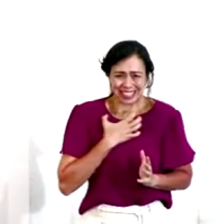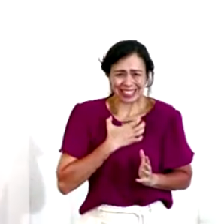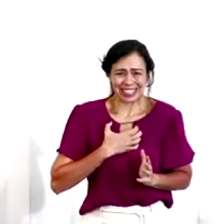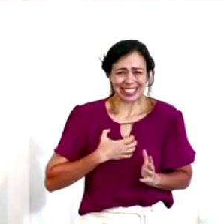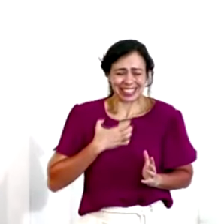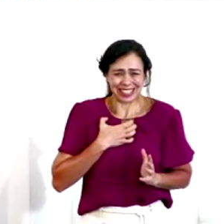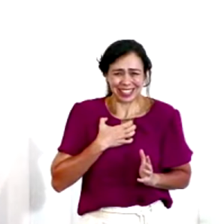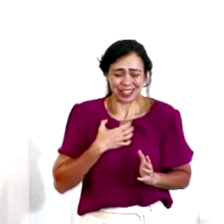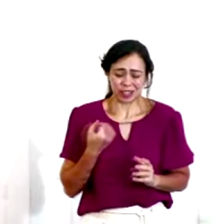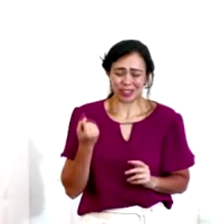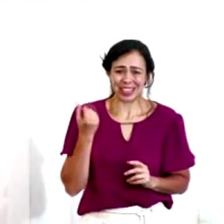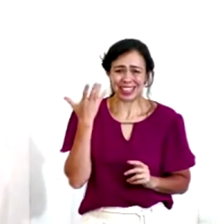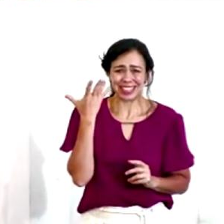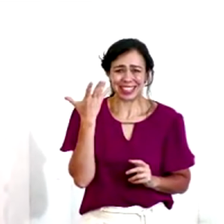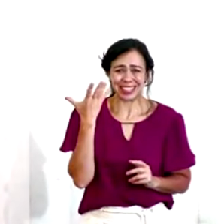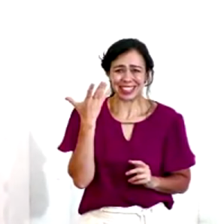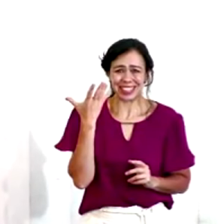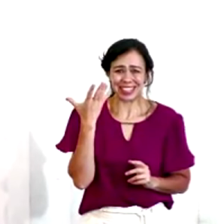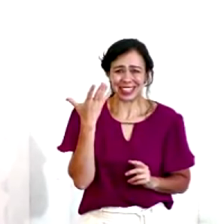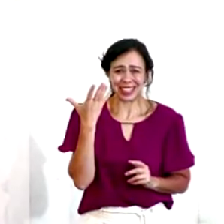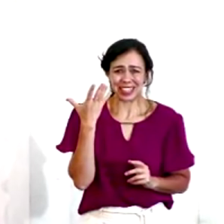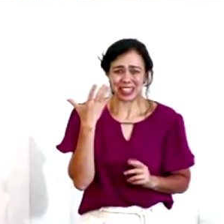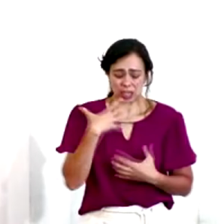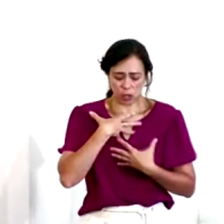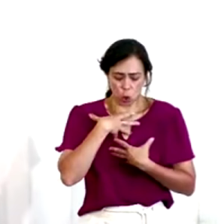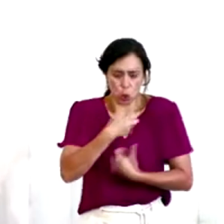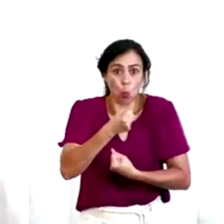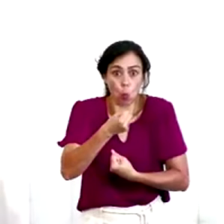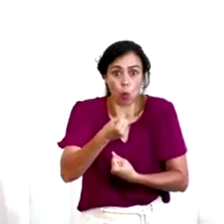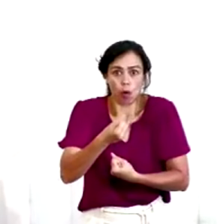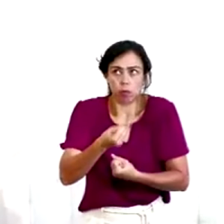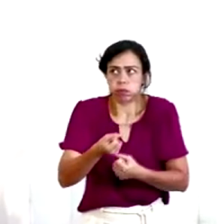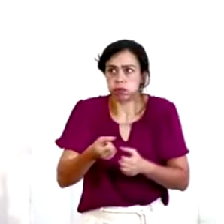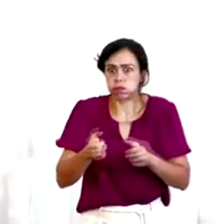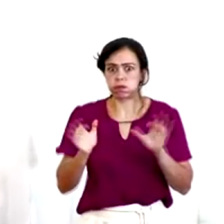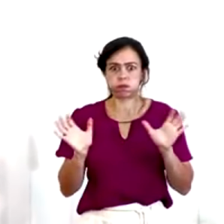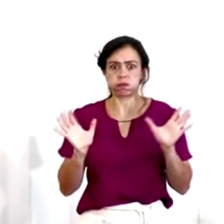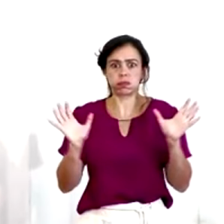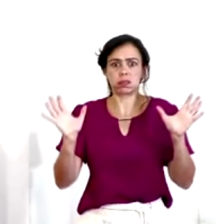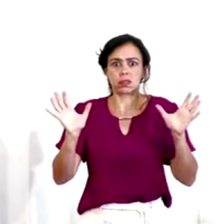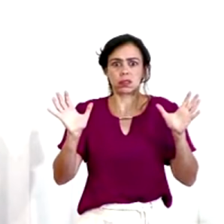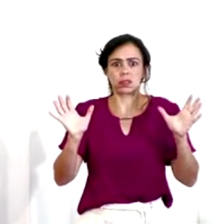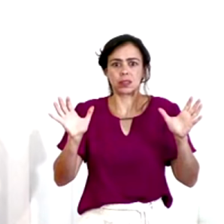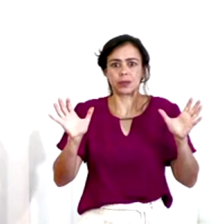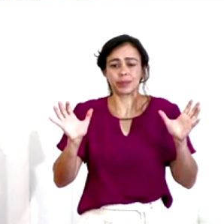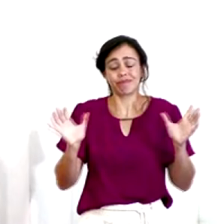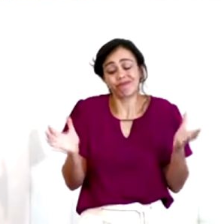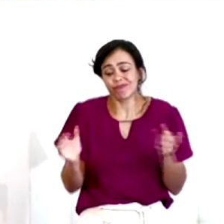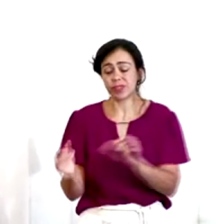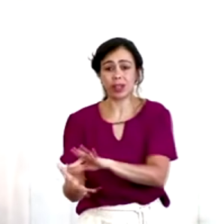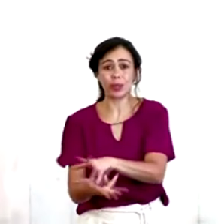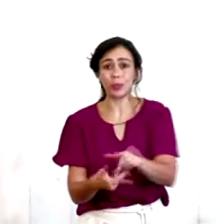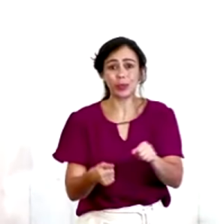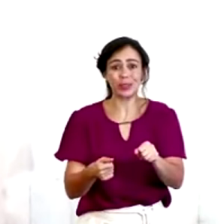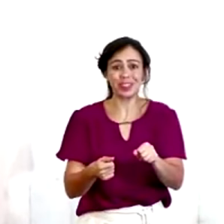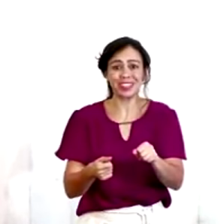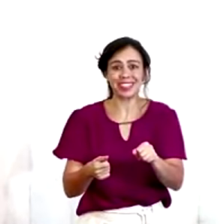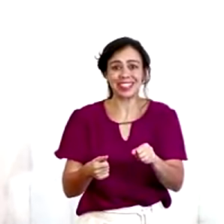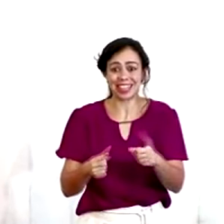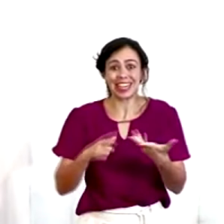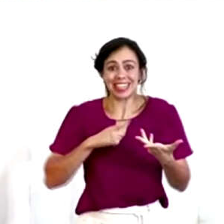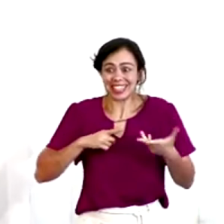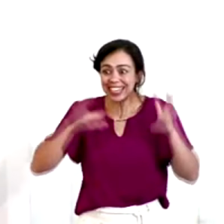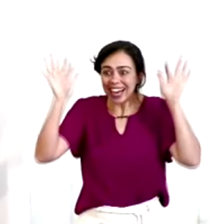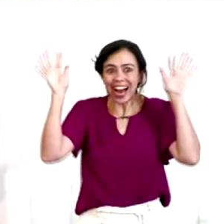Uma mescla, queridos, entre um mundo onde há alegria, realização, conquistas, mas ao mesmo